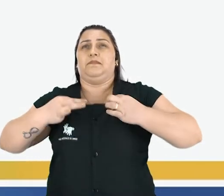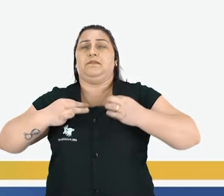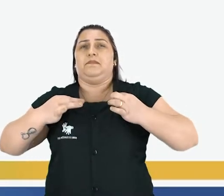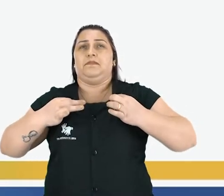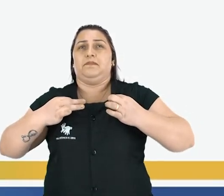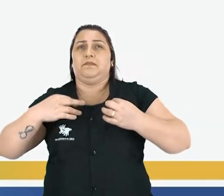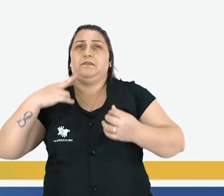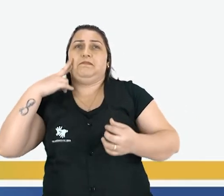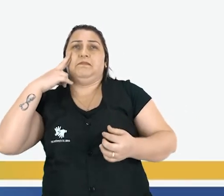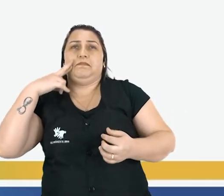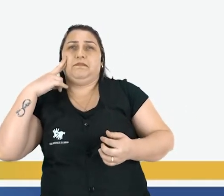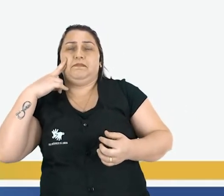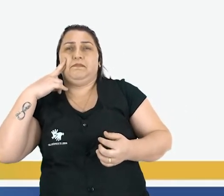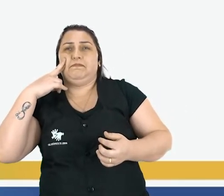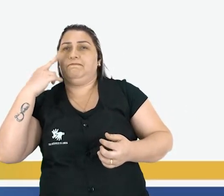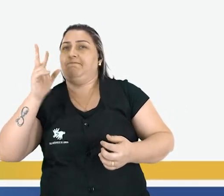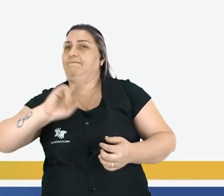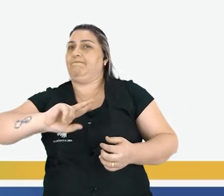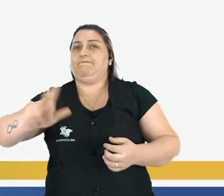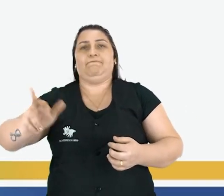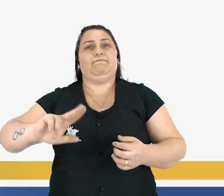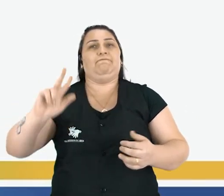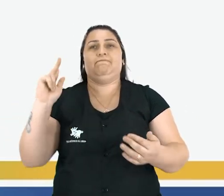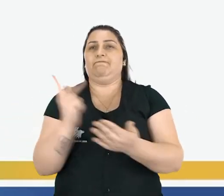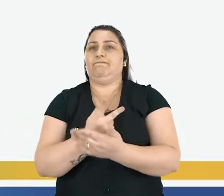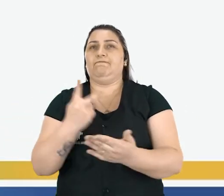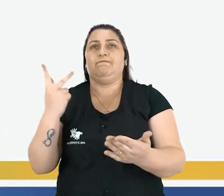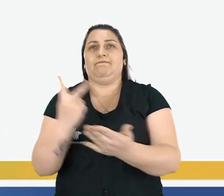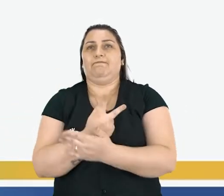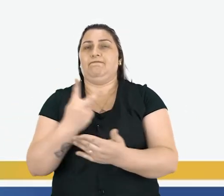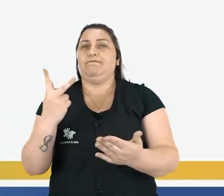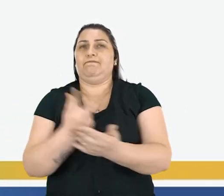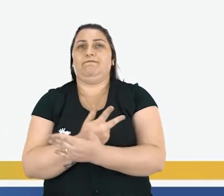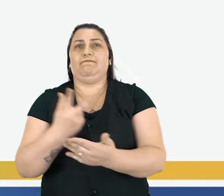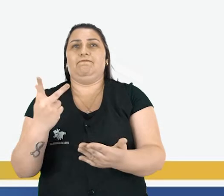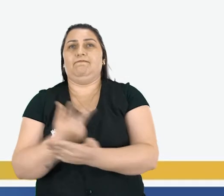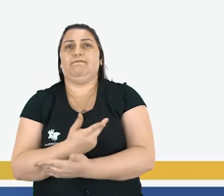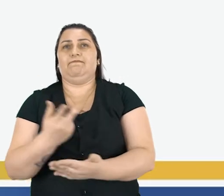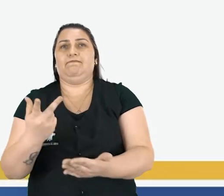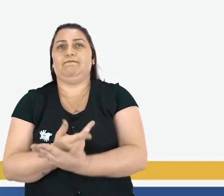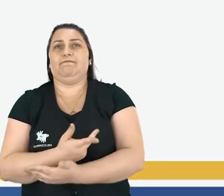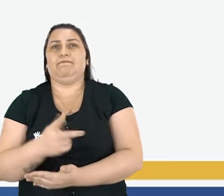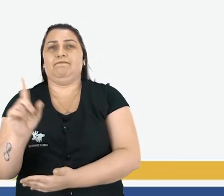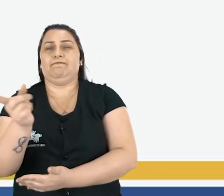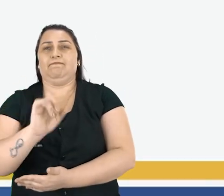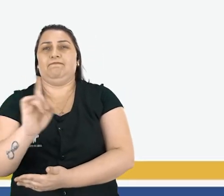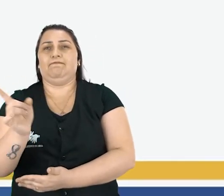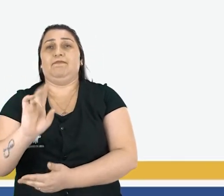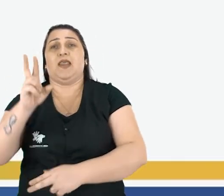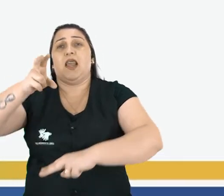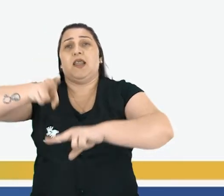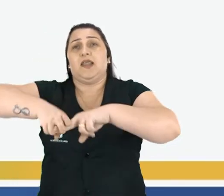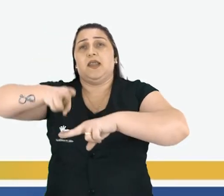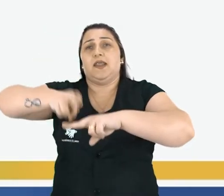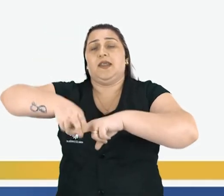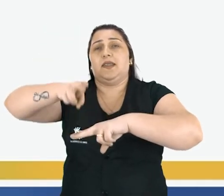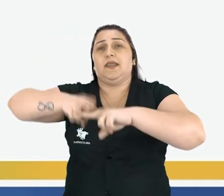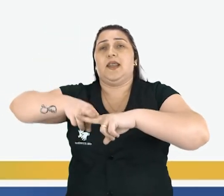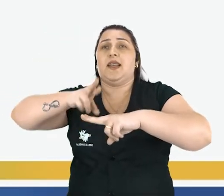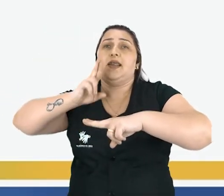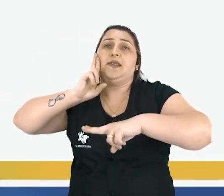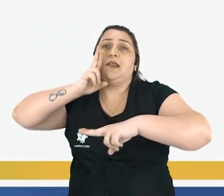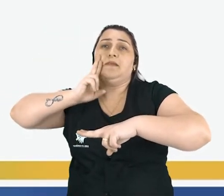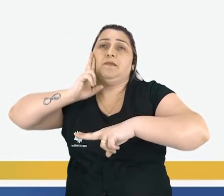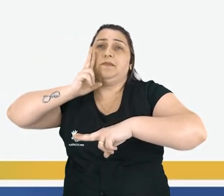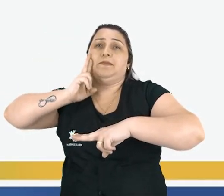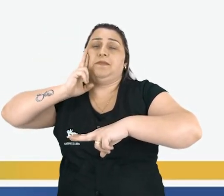roupa na cor rosa será que está certo a criança que está em pé tem a roupa